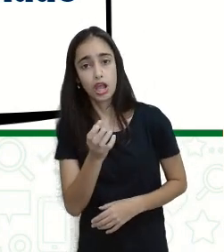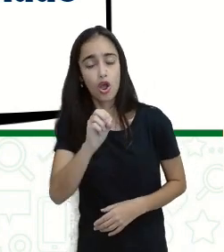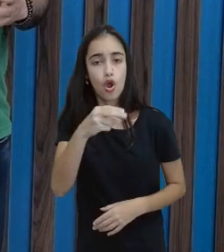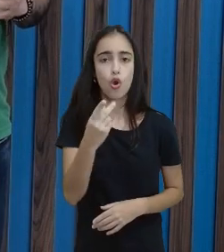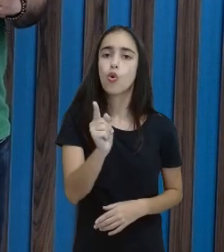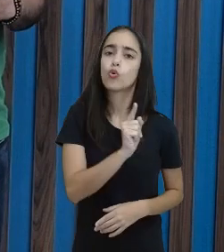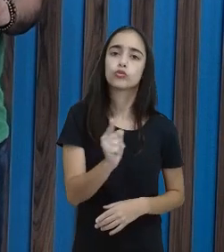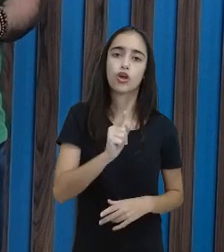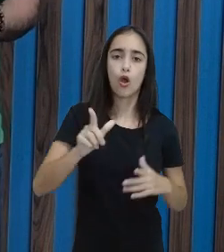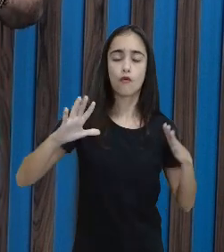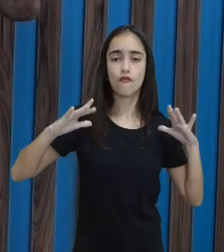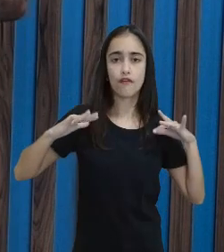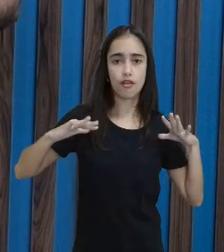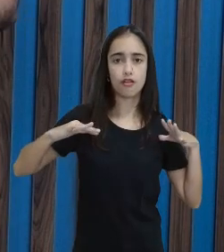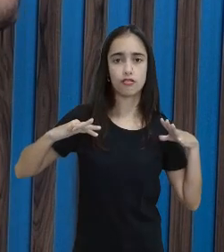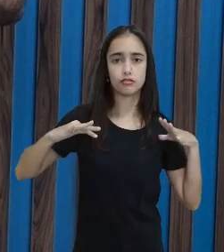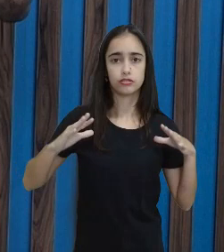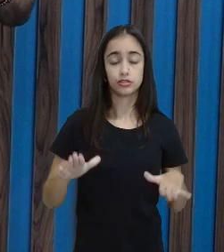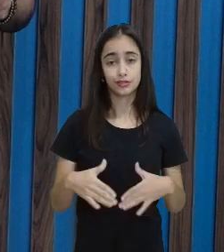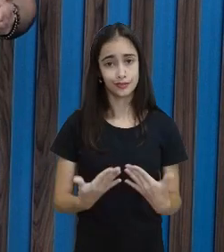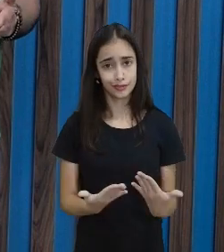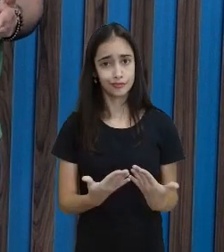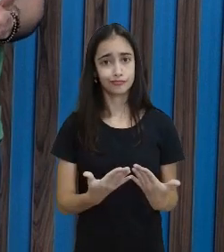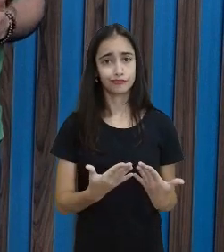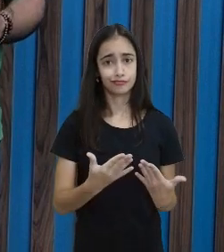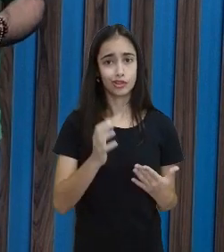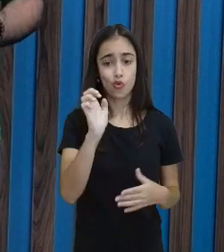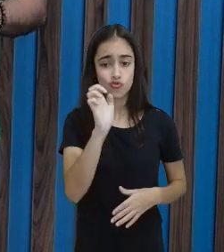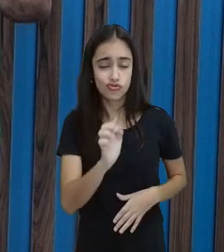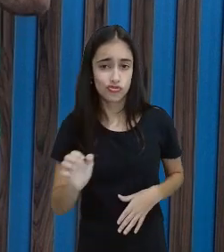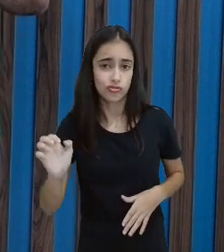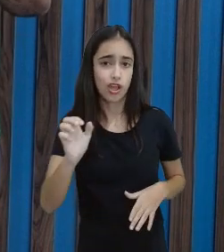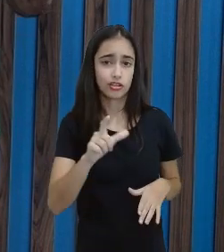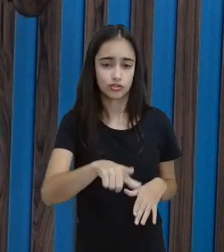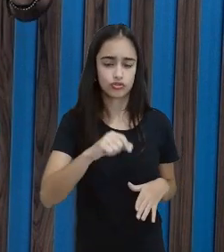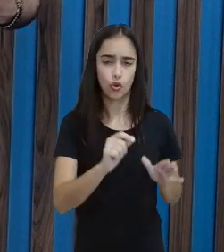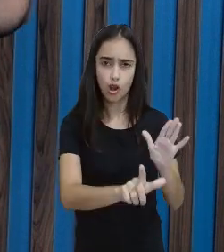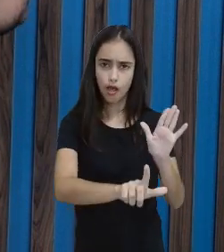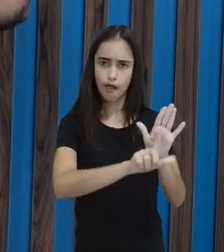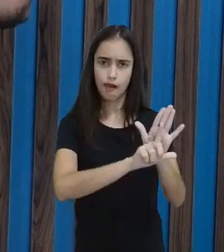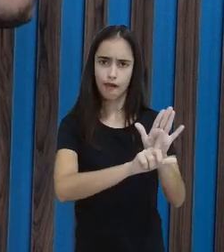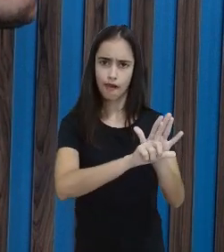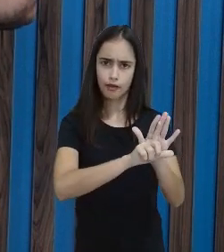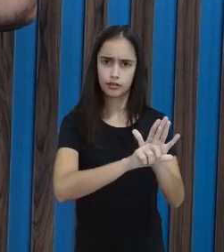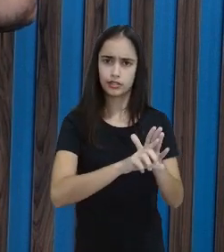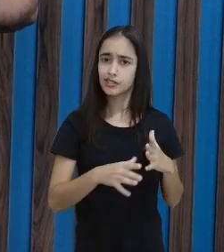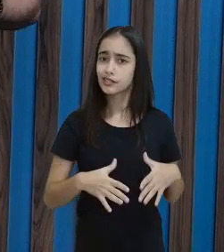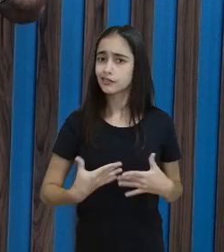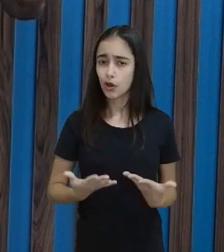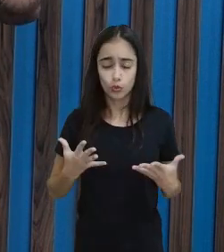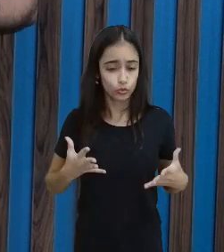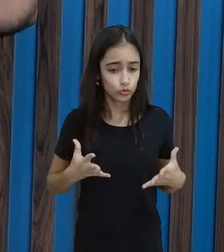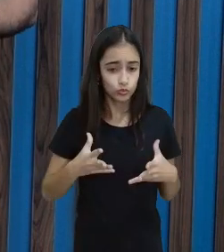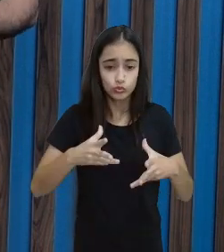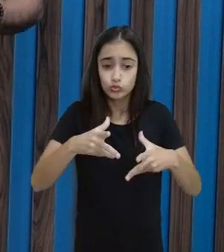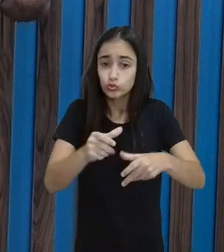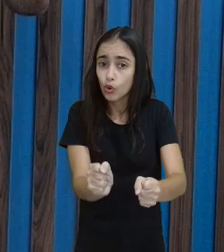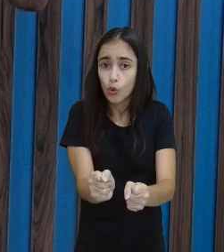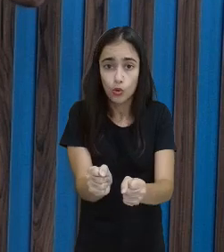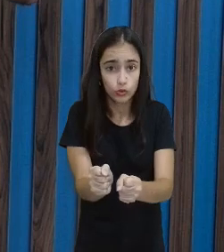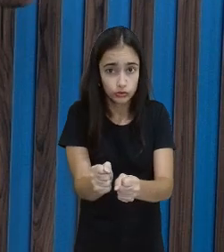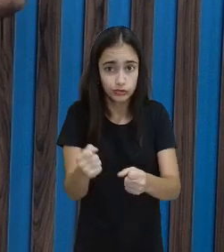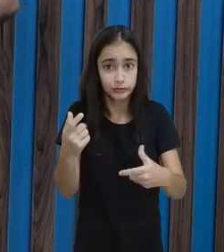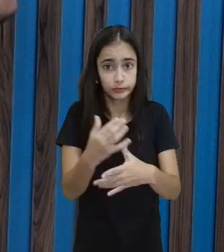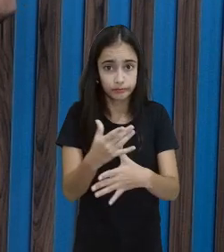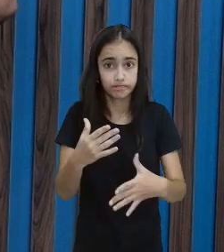Quando o estado aderiu à lei, né, transformando o dia em feriado, por tabela, todos os municípios, né, daquele estado,